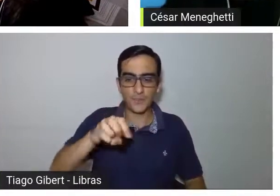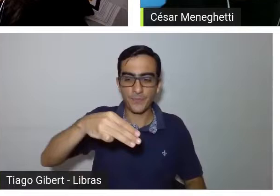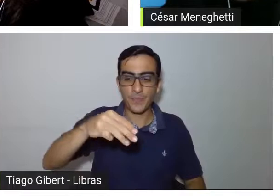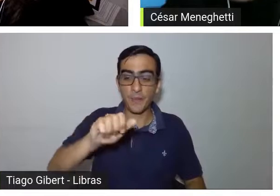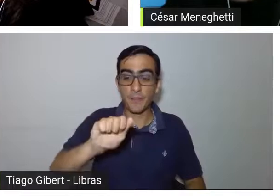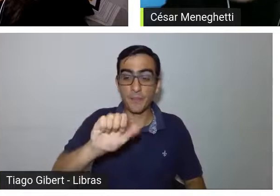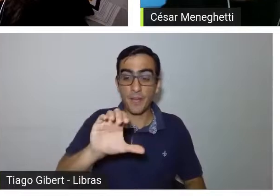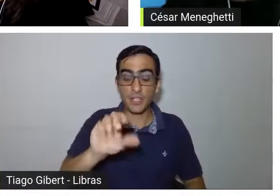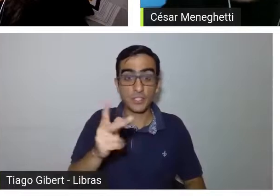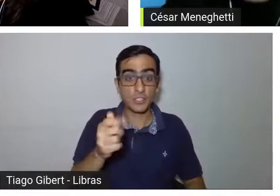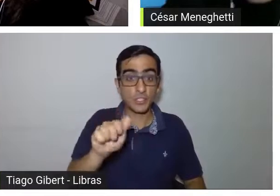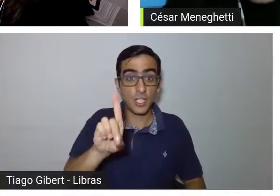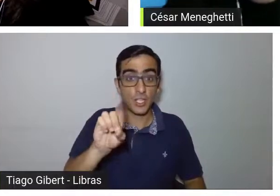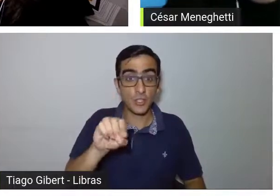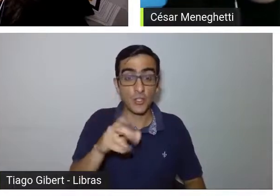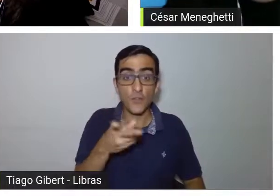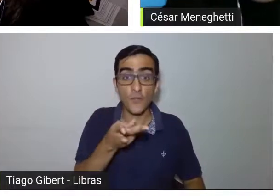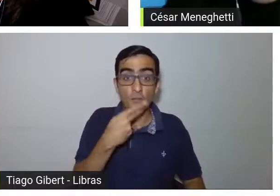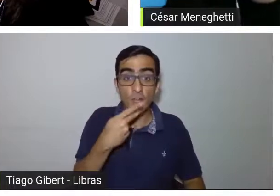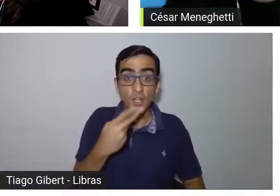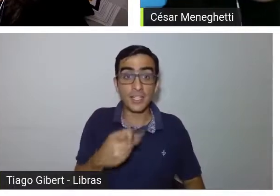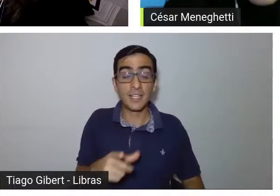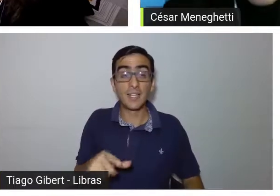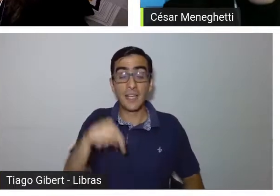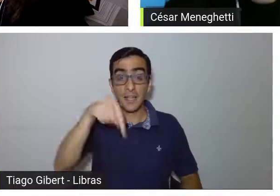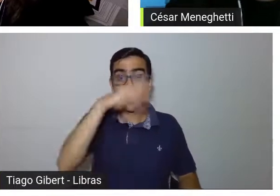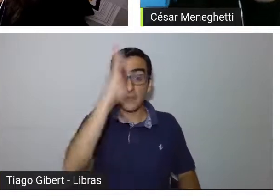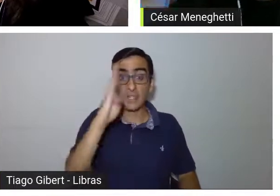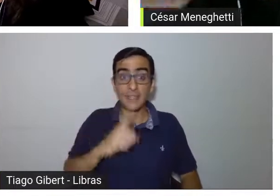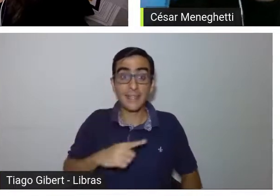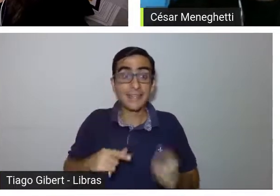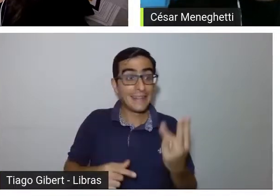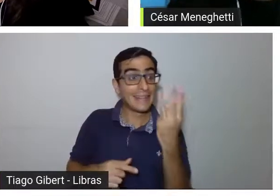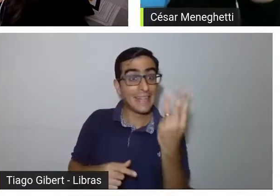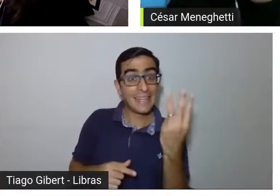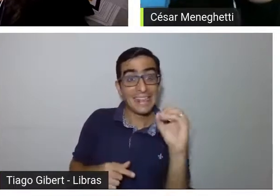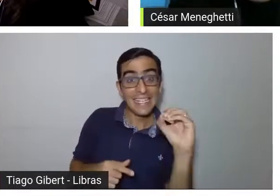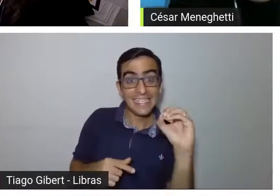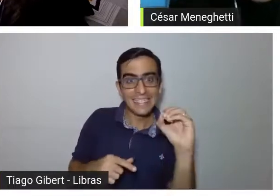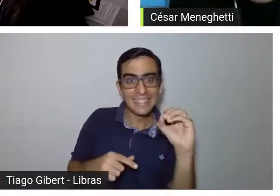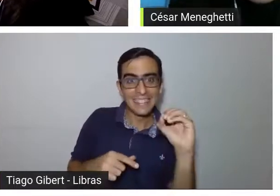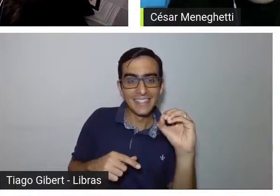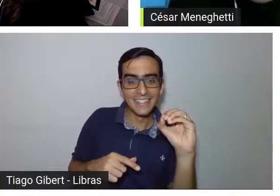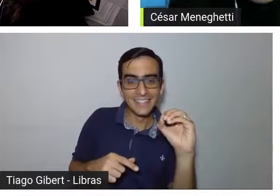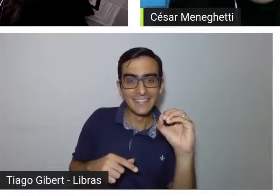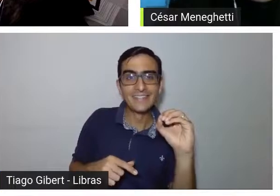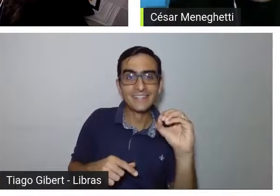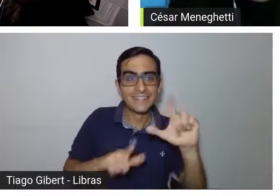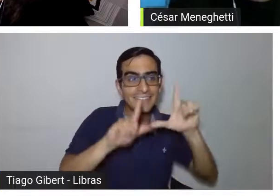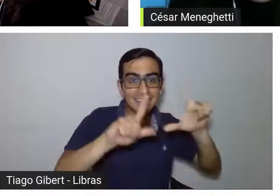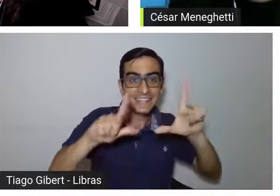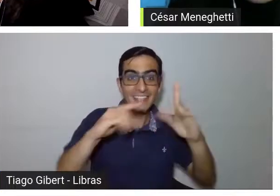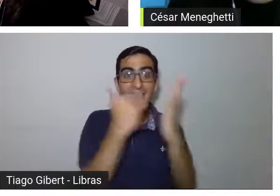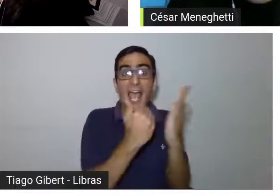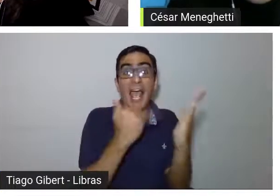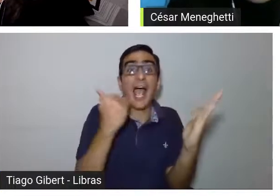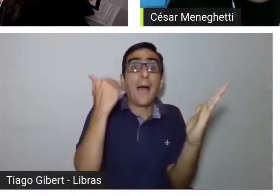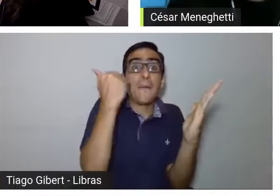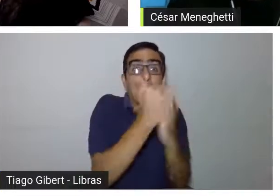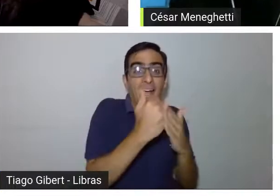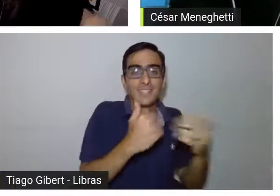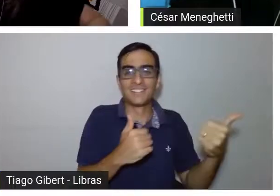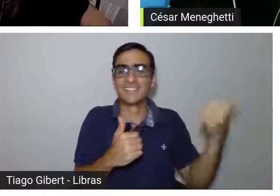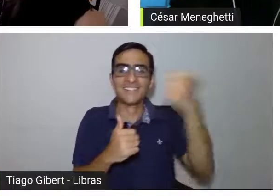porque nós temos NTSC, é 30 quadros por segundo, então nós temos 6 fotogramas a mais, 24